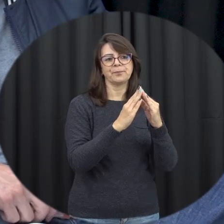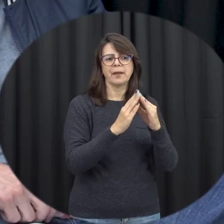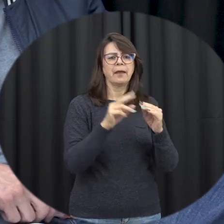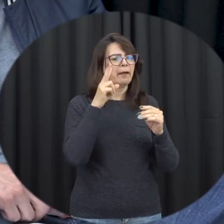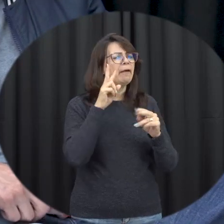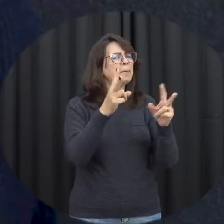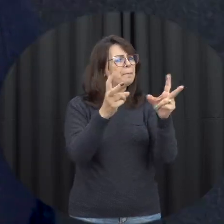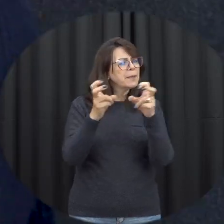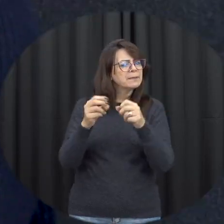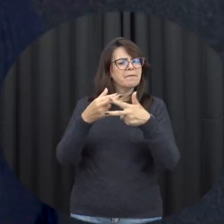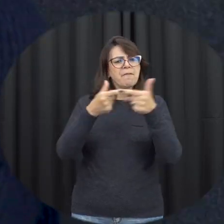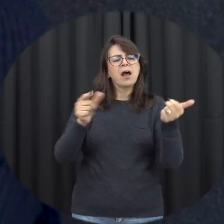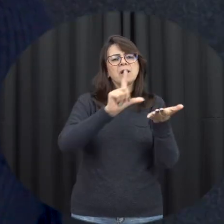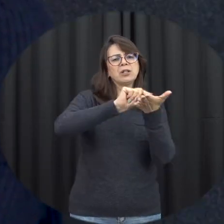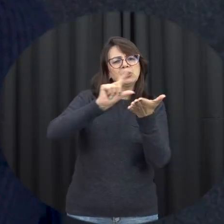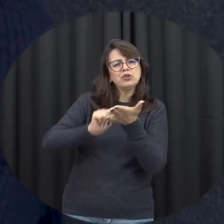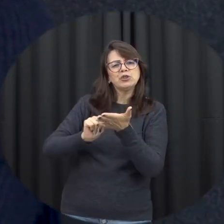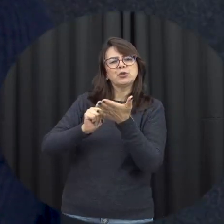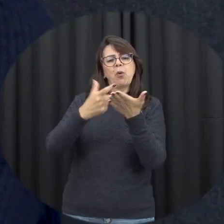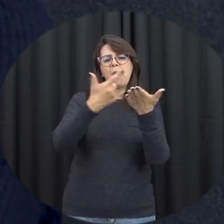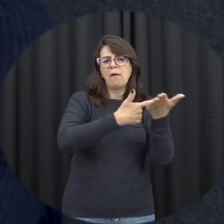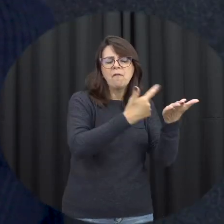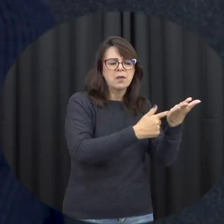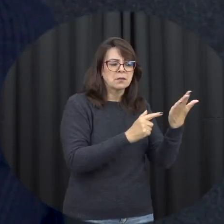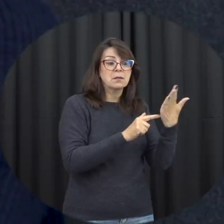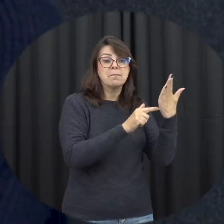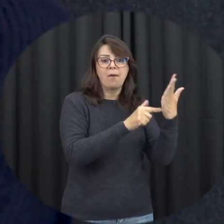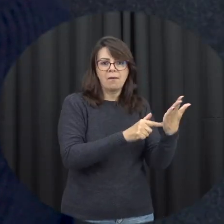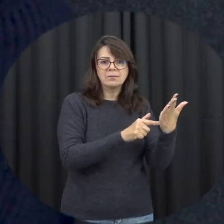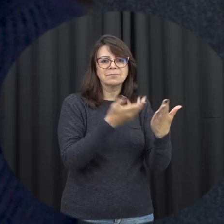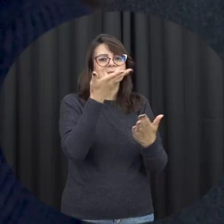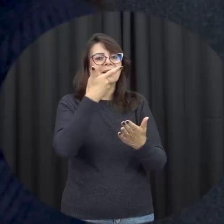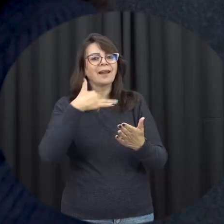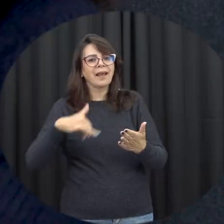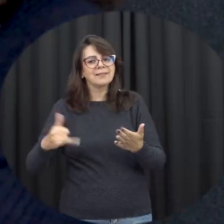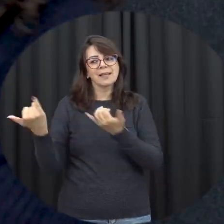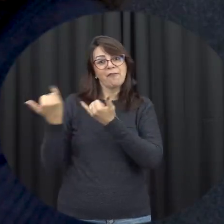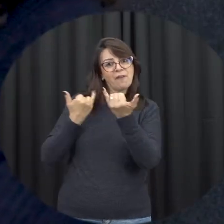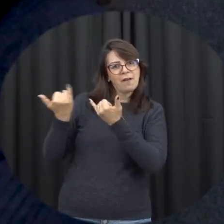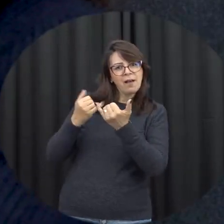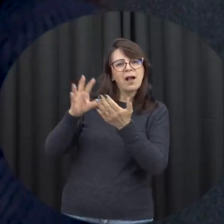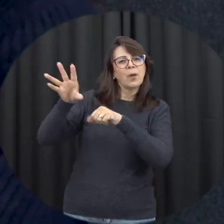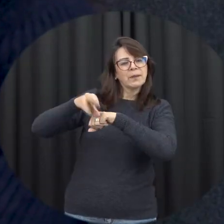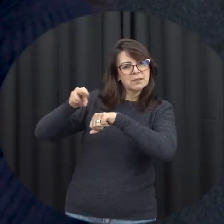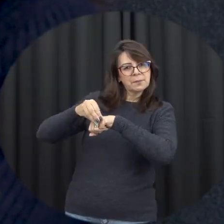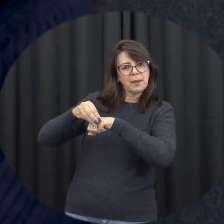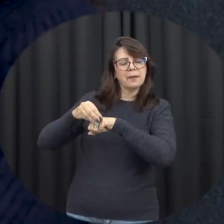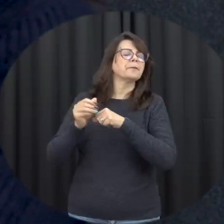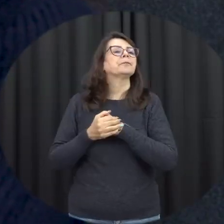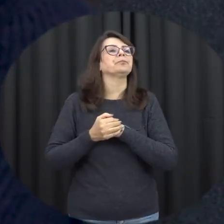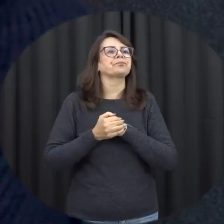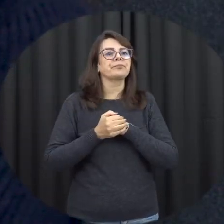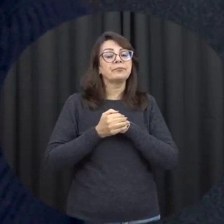vê isso, tem vários artigos, várias pesquisas mostrando que as crianças que sabem, por exemplo, que o pai